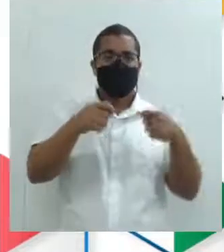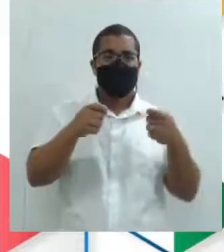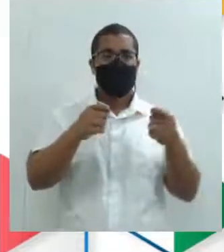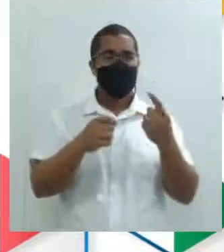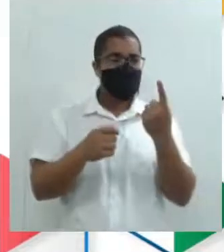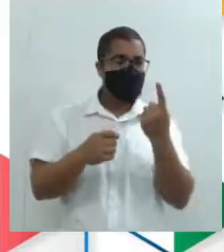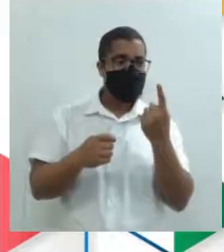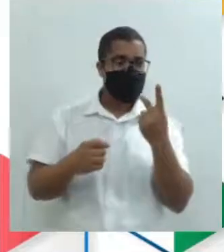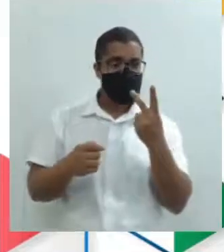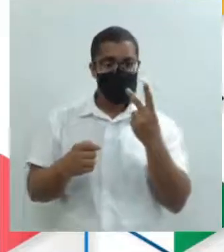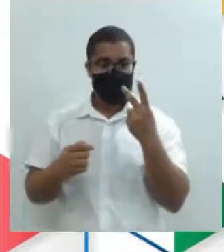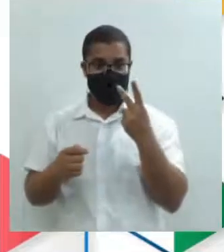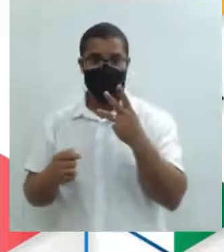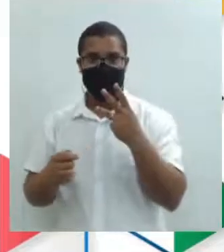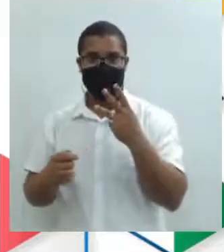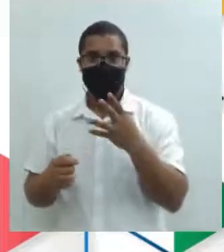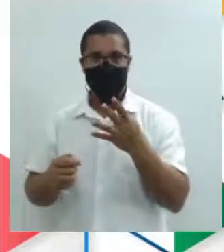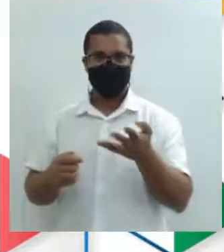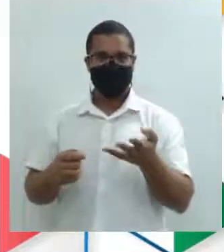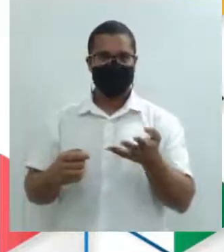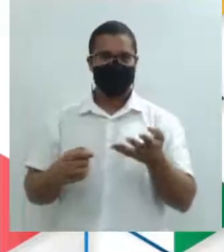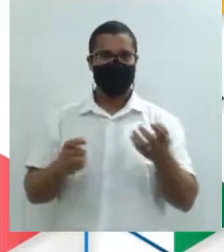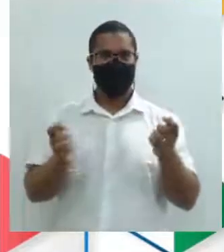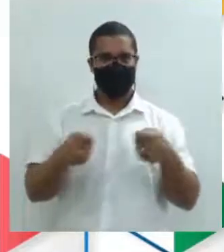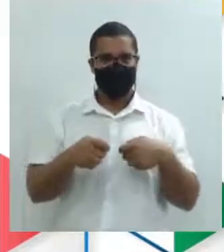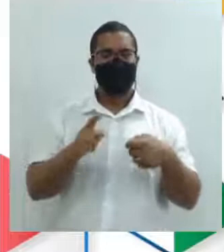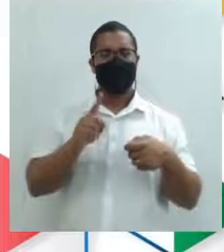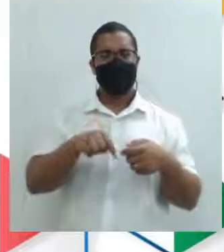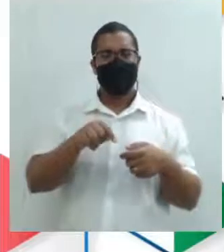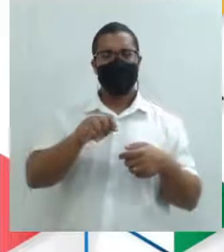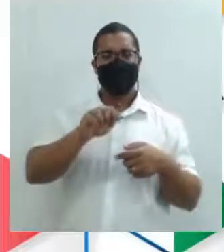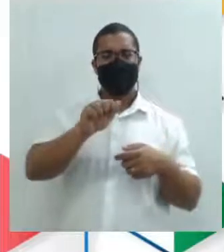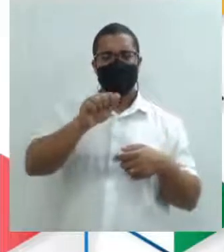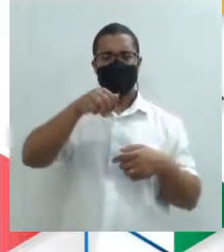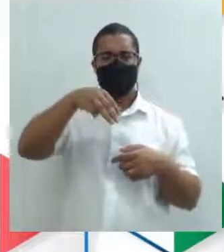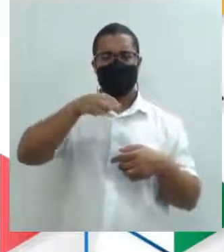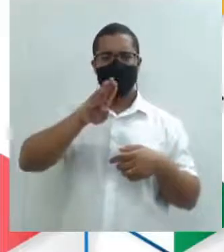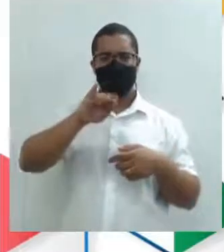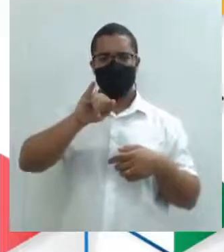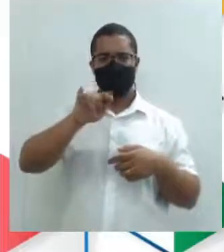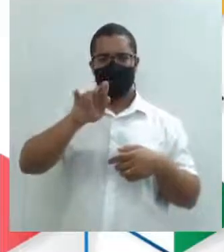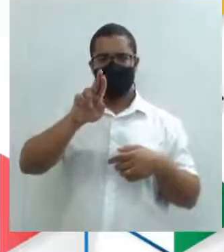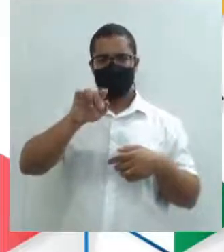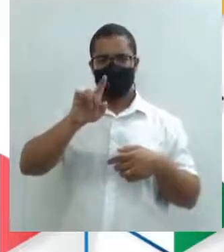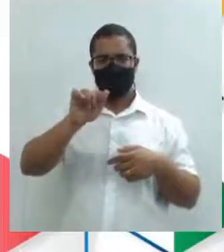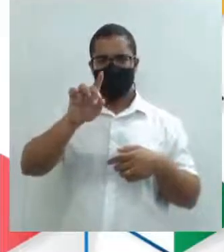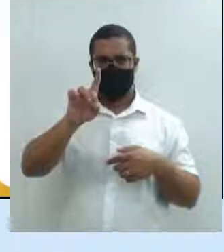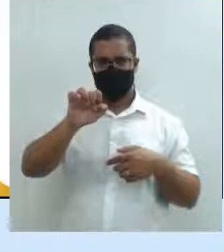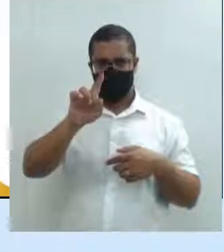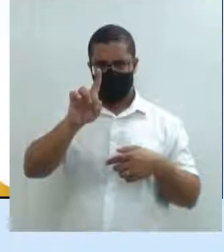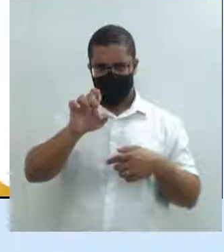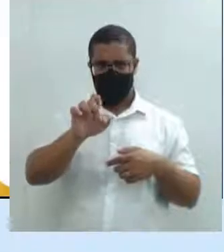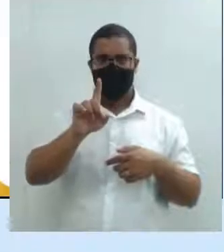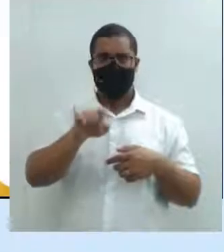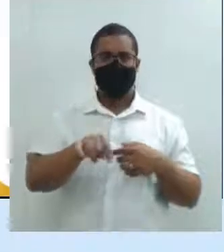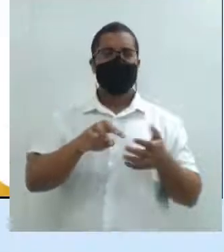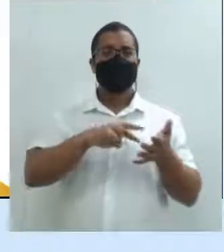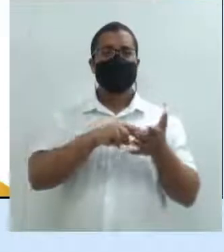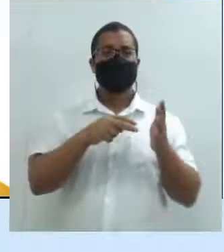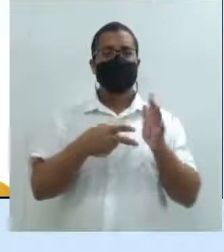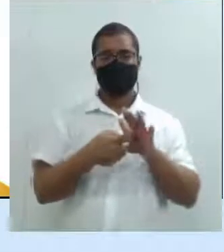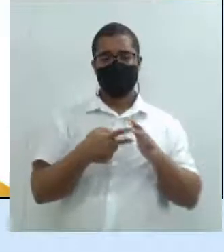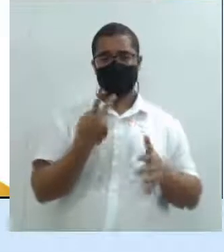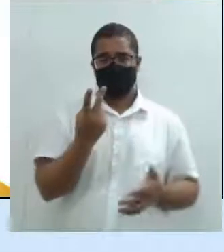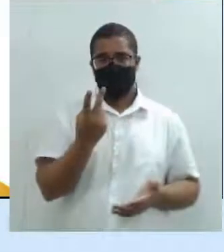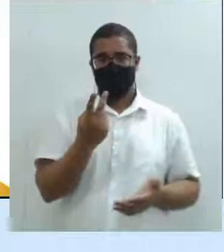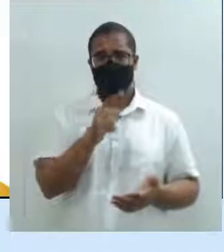Então, duplicidade de sentidos é ambiguidade, é o duplo sentido, gente. Provavelmente vocês devem pensar